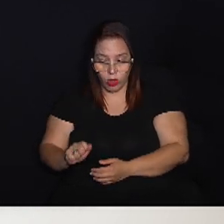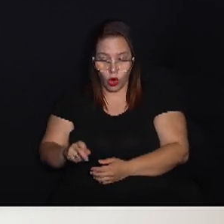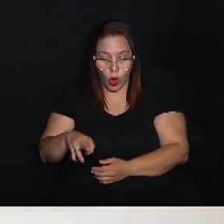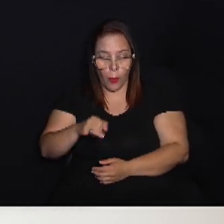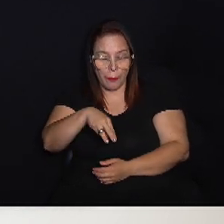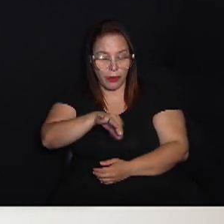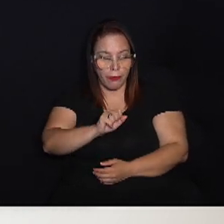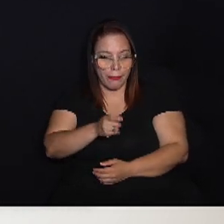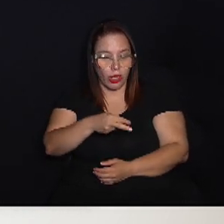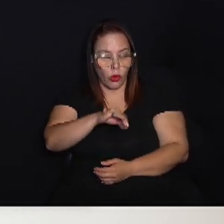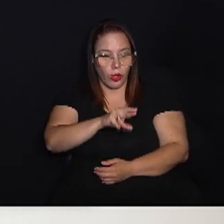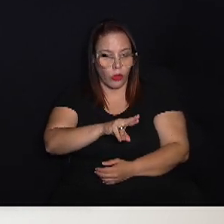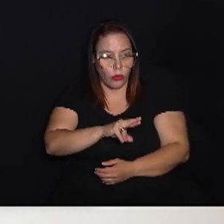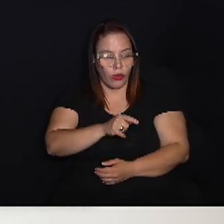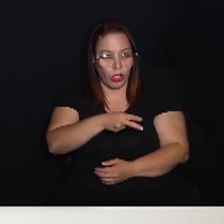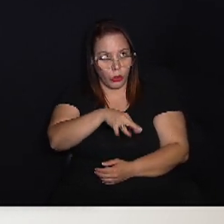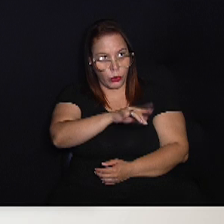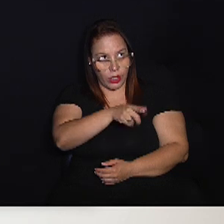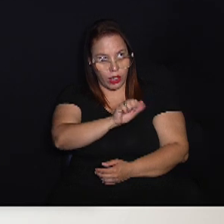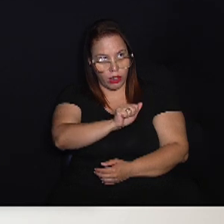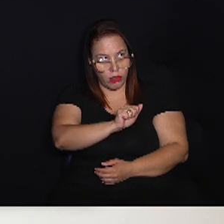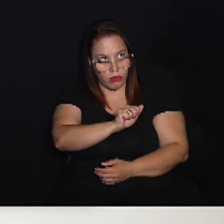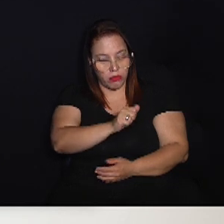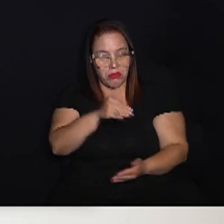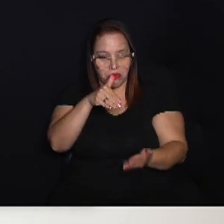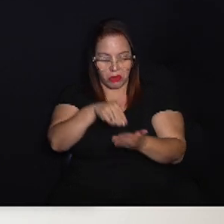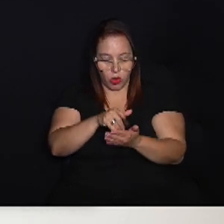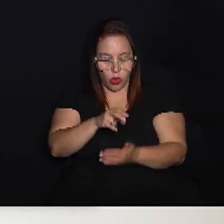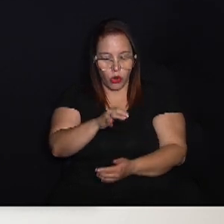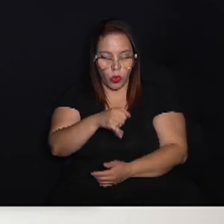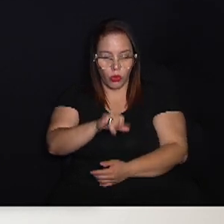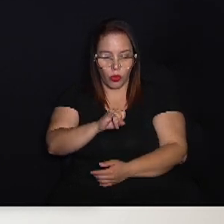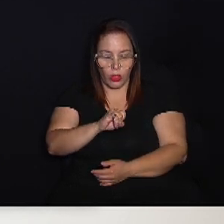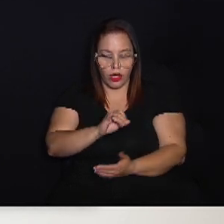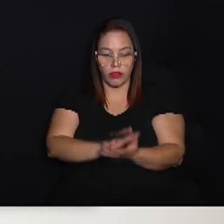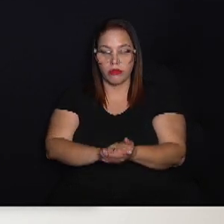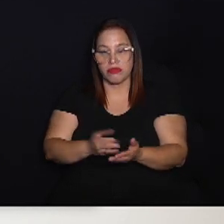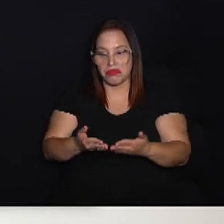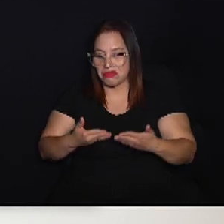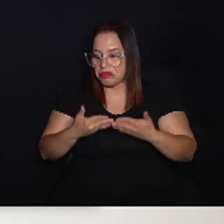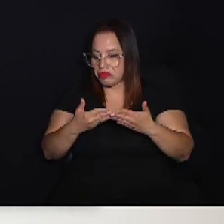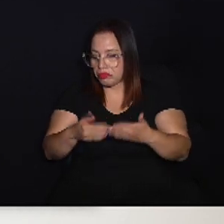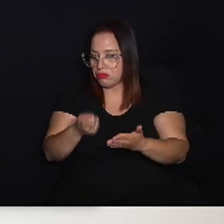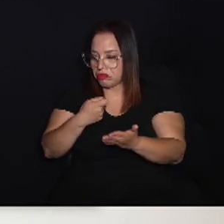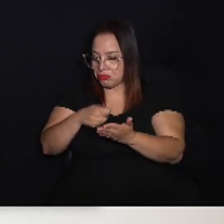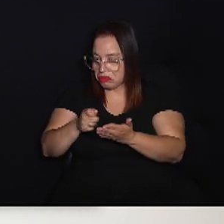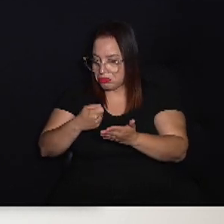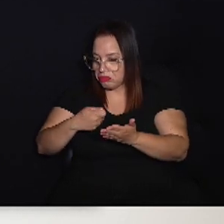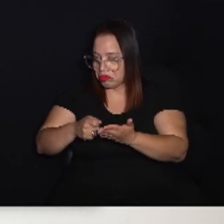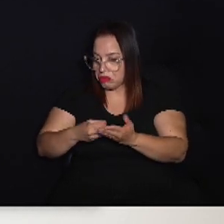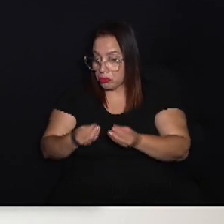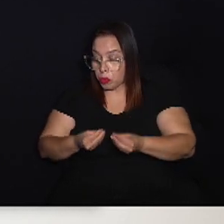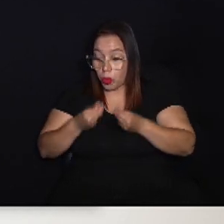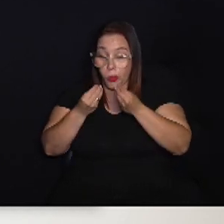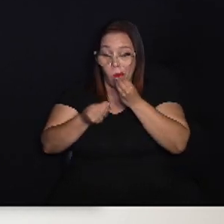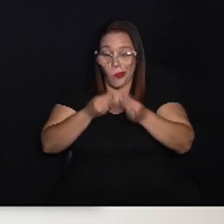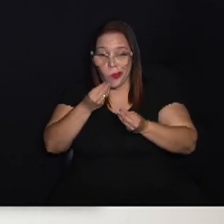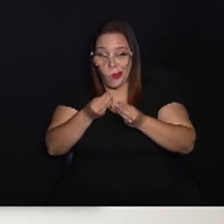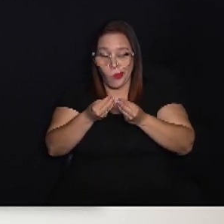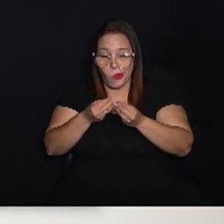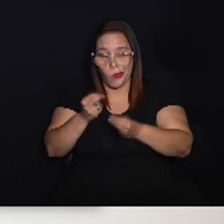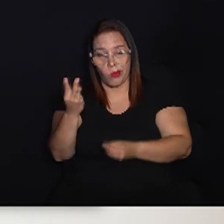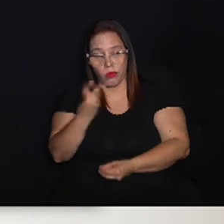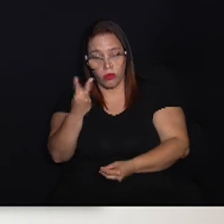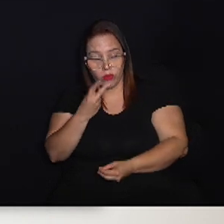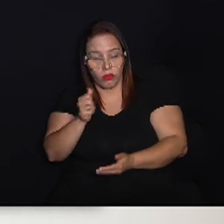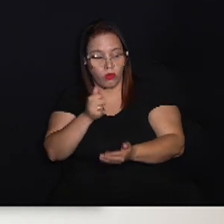Colômbia, Peru, Venezuela, mas se instalou no Uruguai, onde teve uma editora. Como editor, segundo o acadêmico